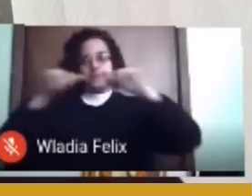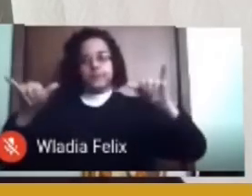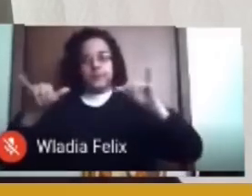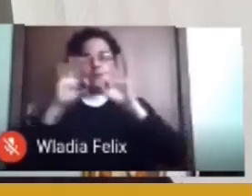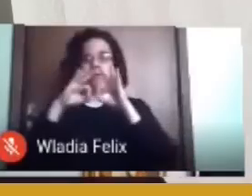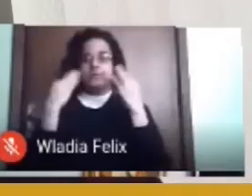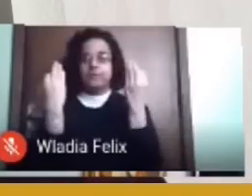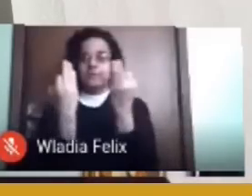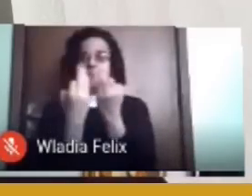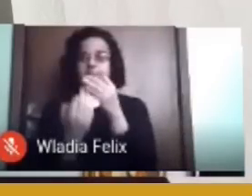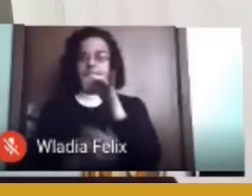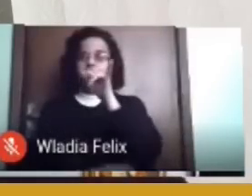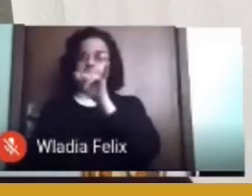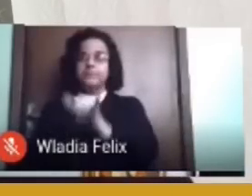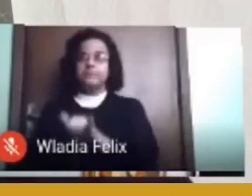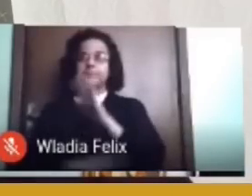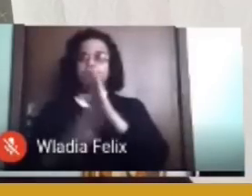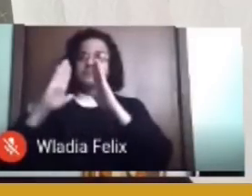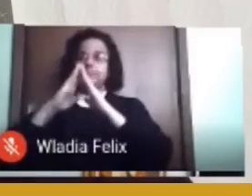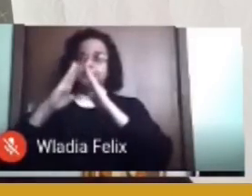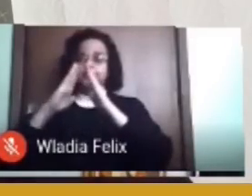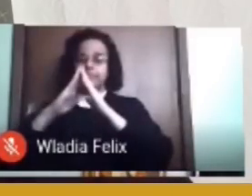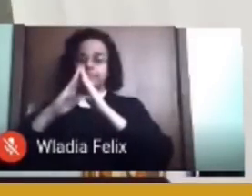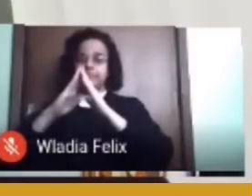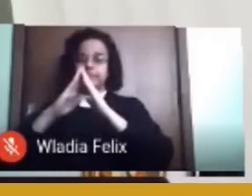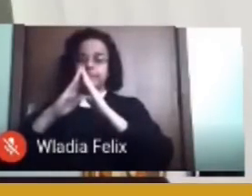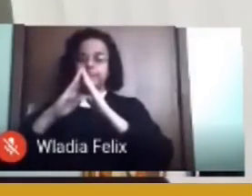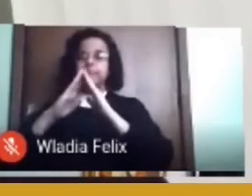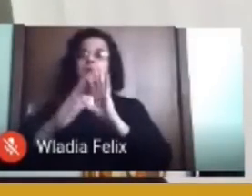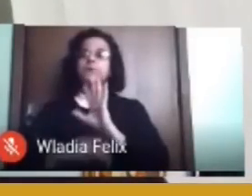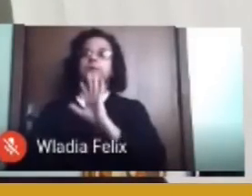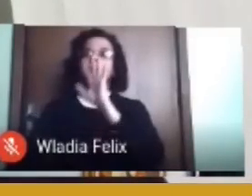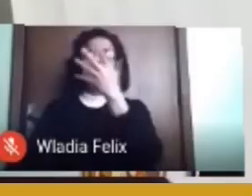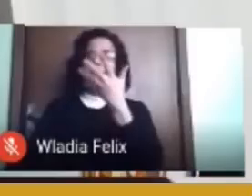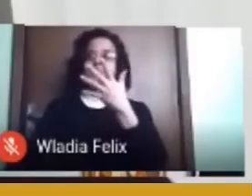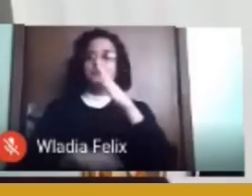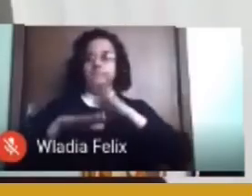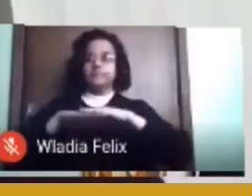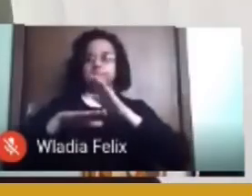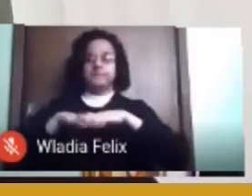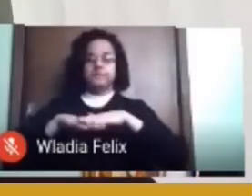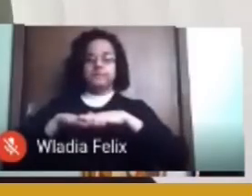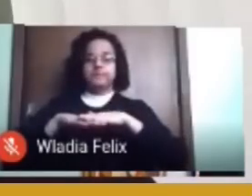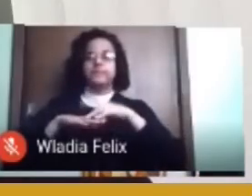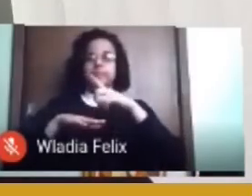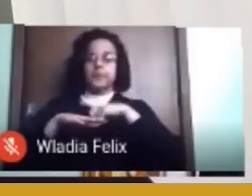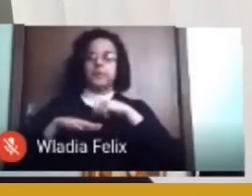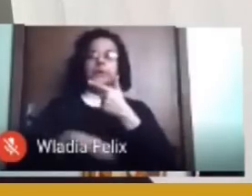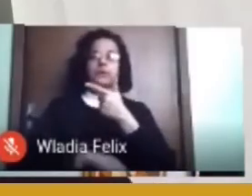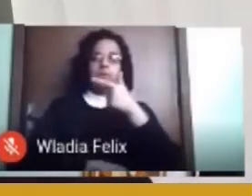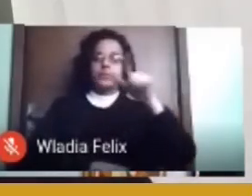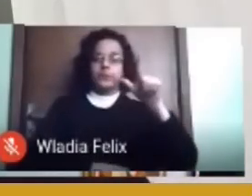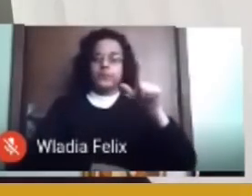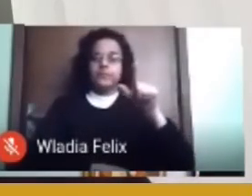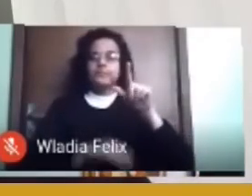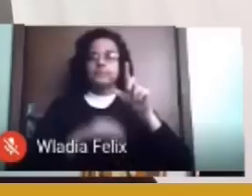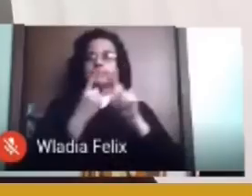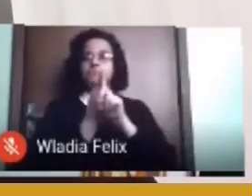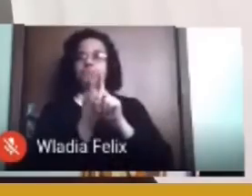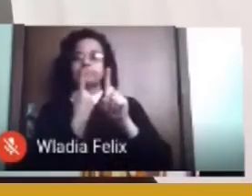com maior frequência, e tem um outro lado, que é o distanciamento das escolas, que são os maiores